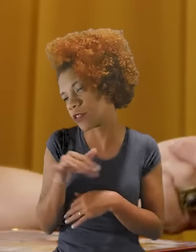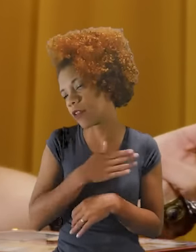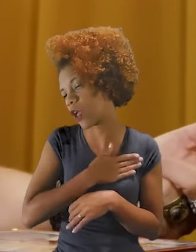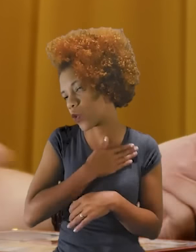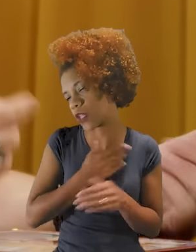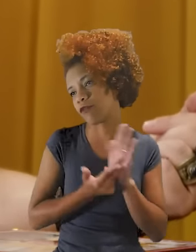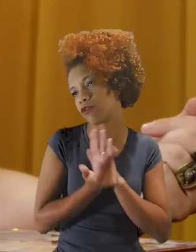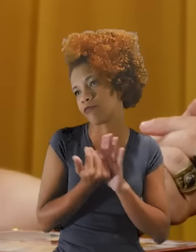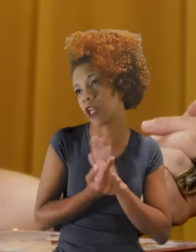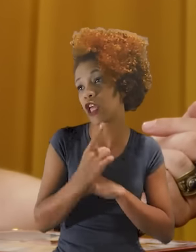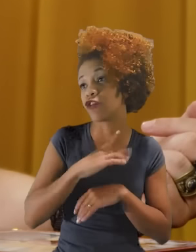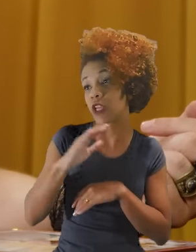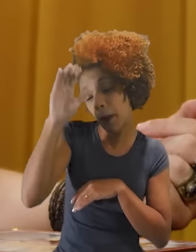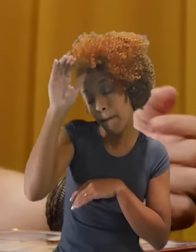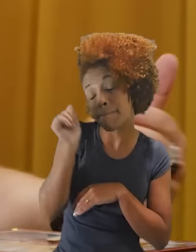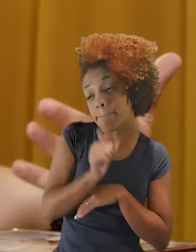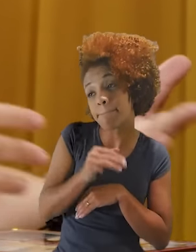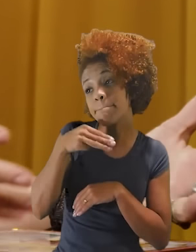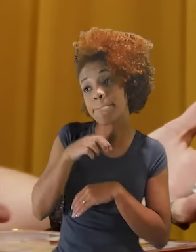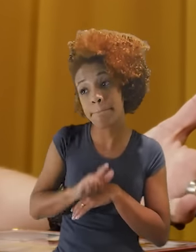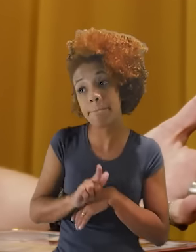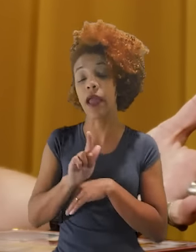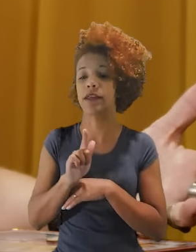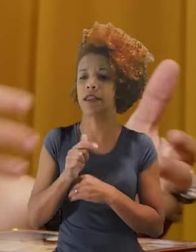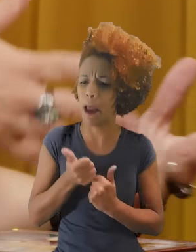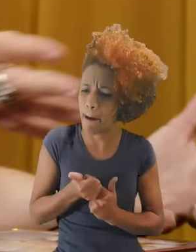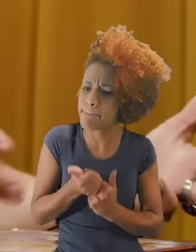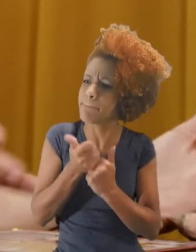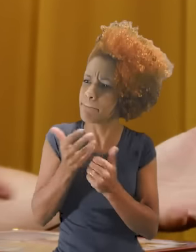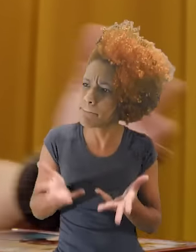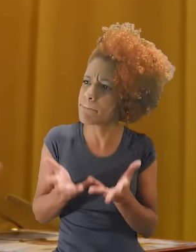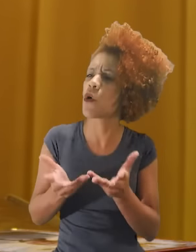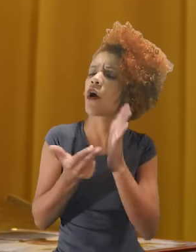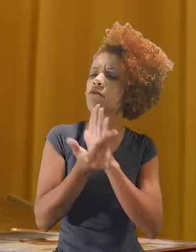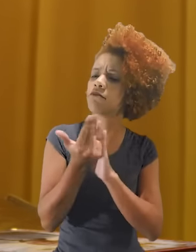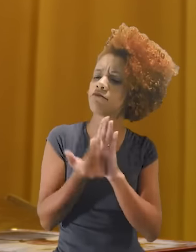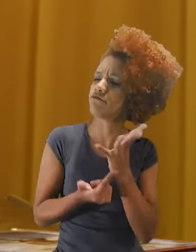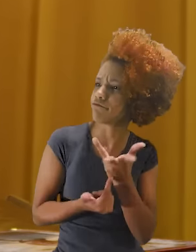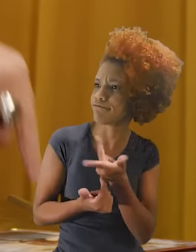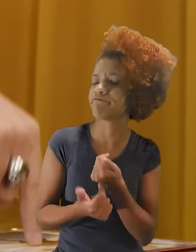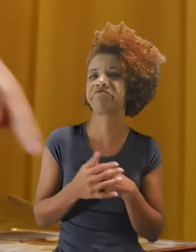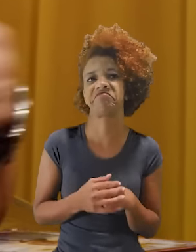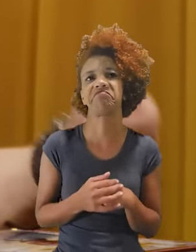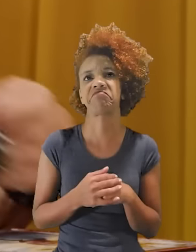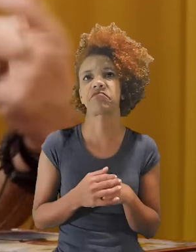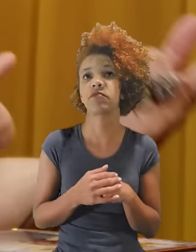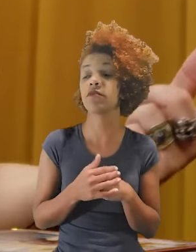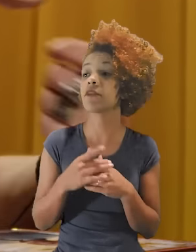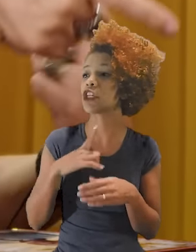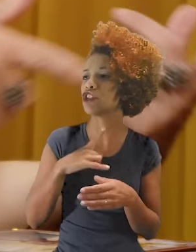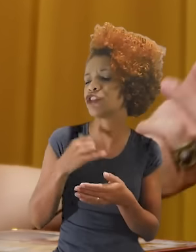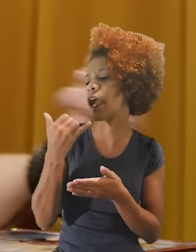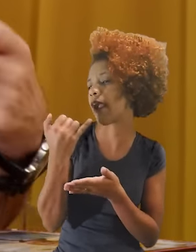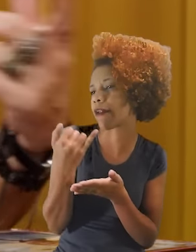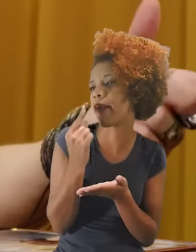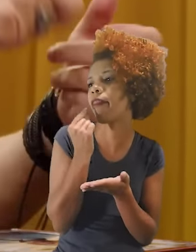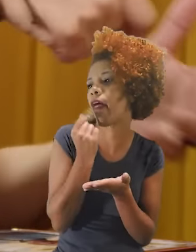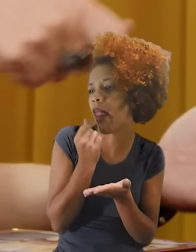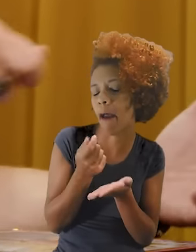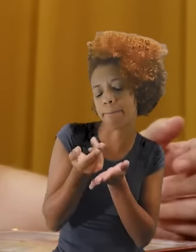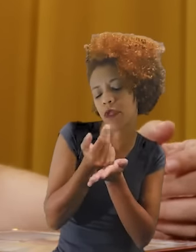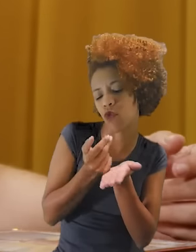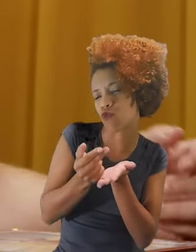gostava de desenhar, até tinha uma tia, a tia Maggie, que sempre apoiava essa questão das artes que ele gostava. E ela levava pra ele caneta, lápis,